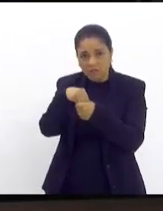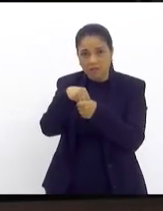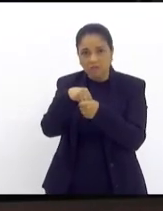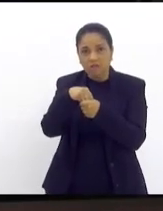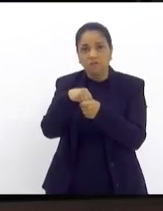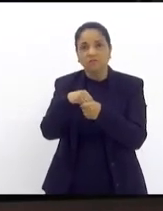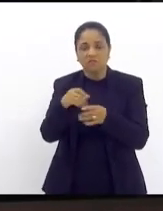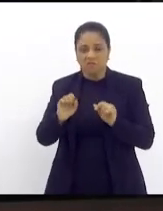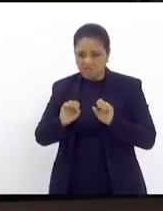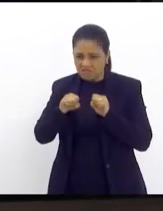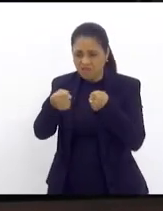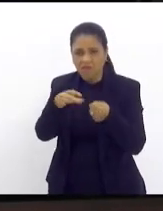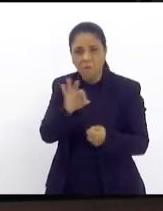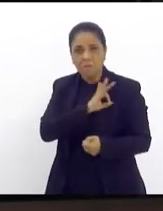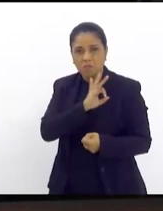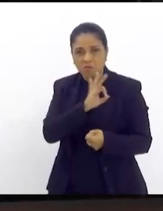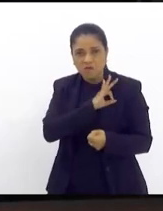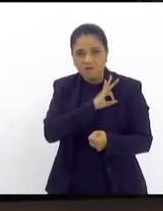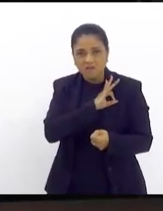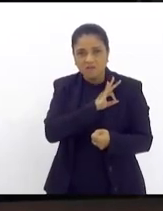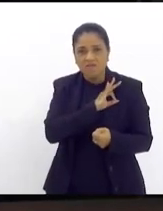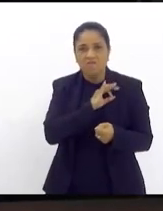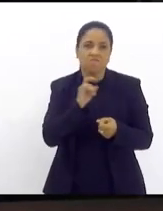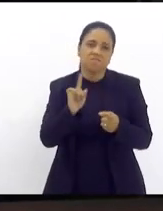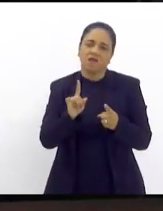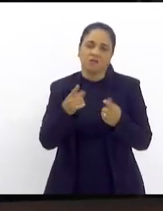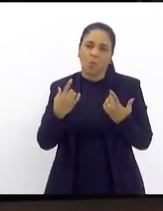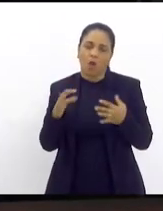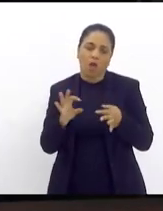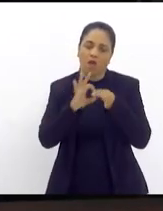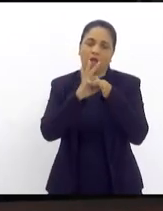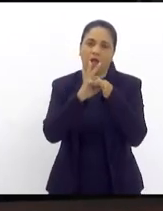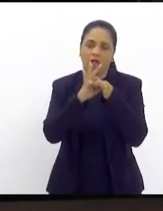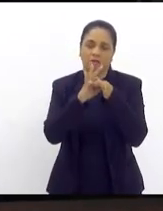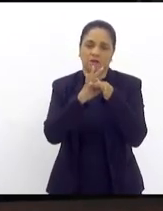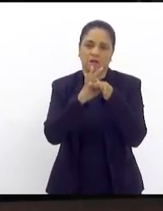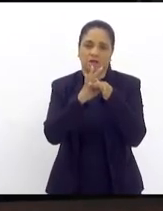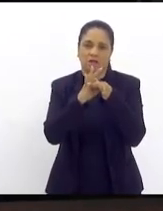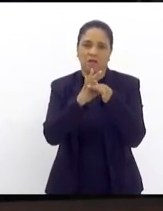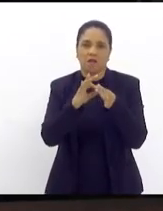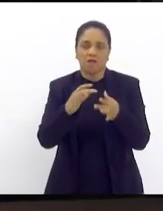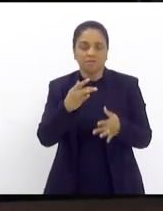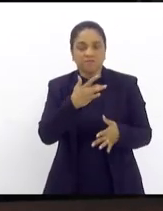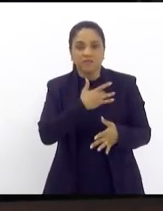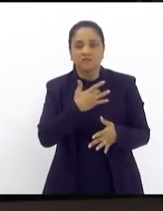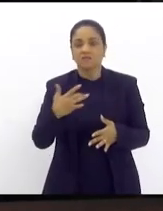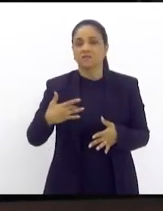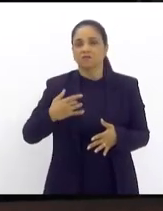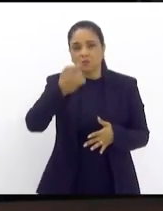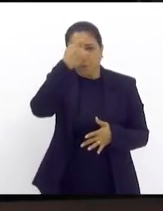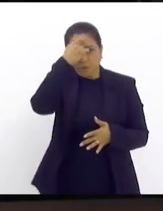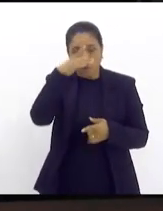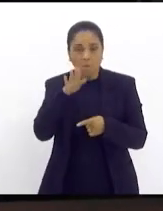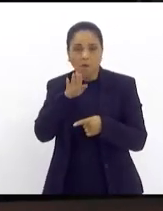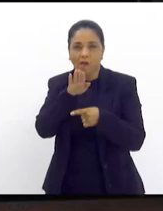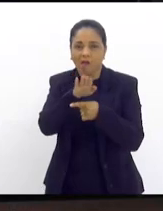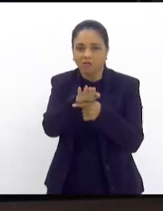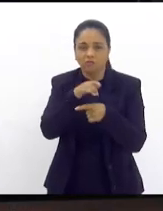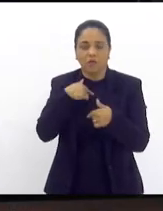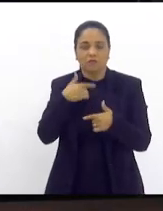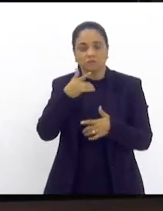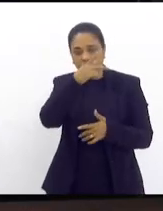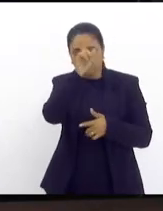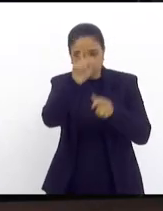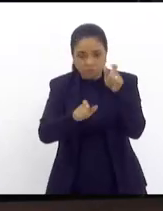mas não é capaz de agregar um programa para saúde mental daqueles que carregam armas e